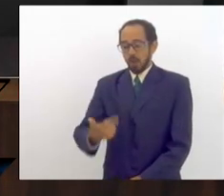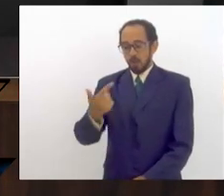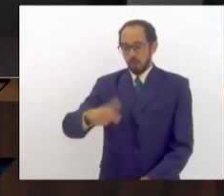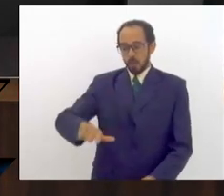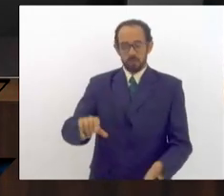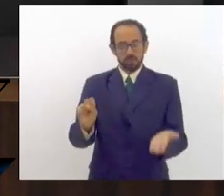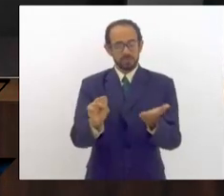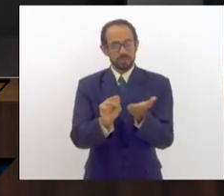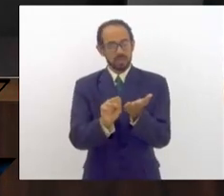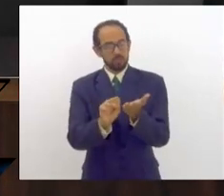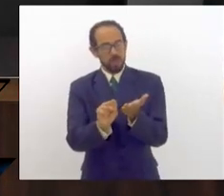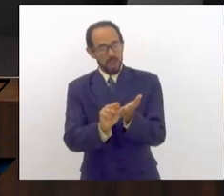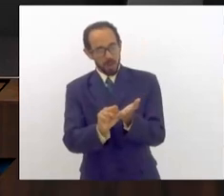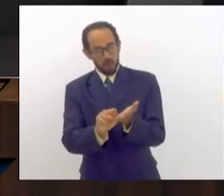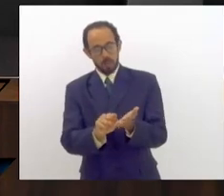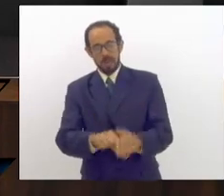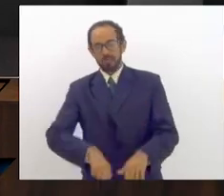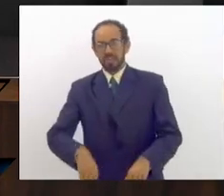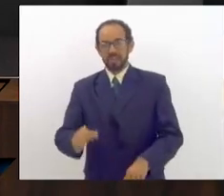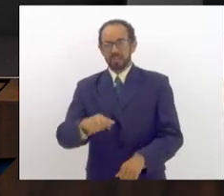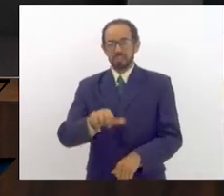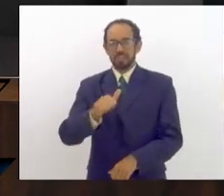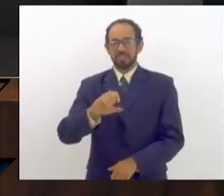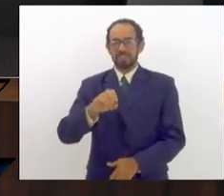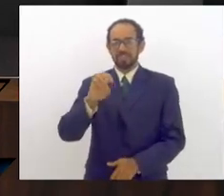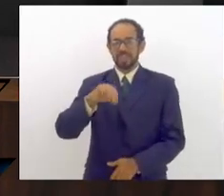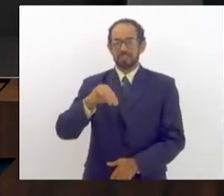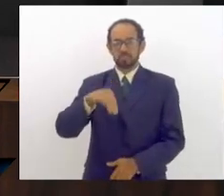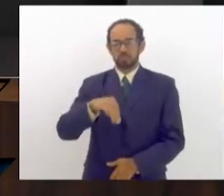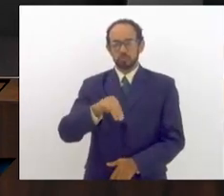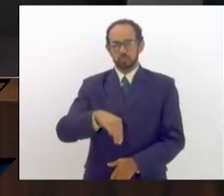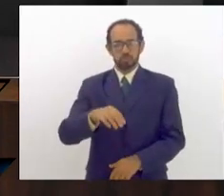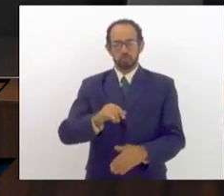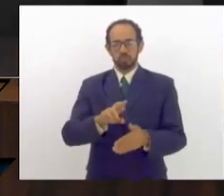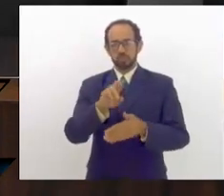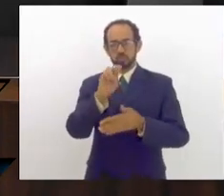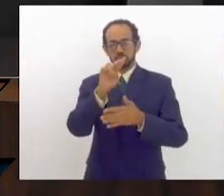Malafaia vossa excelência dispõe de 10 minutos no tempo regimental